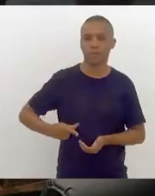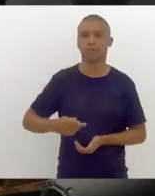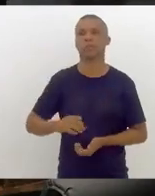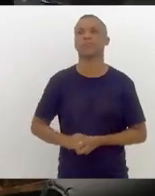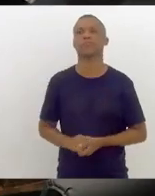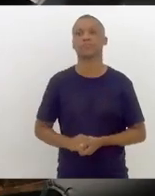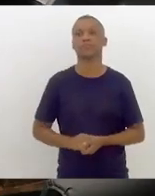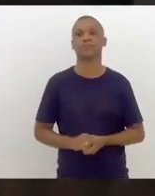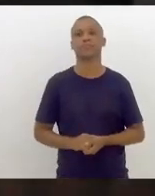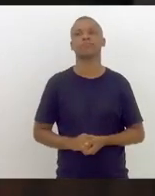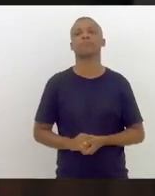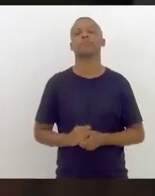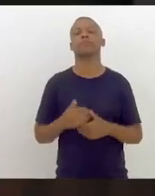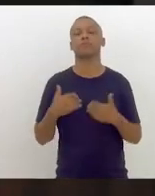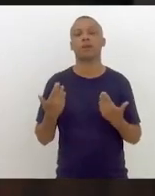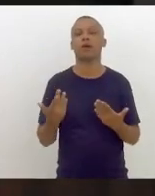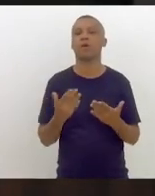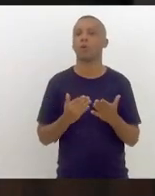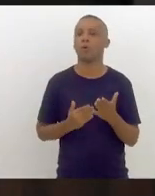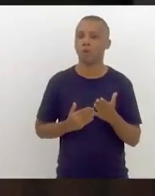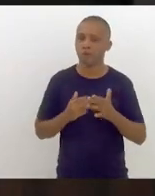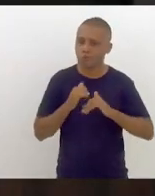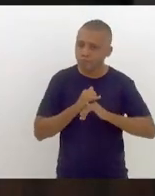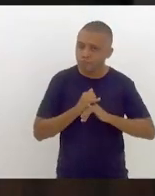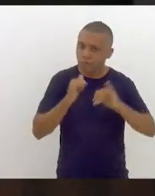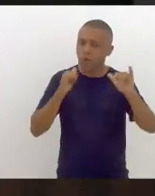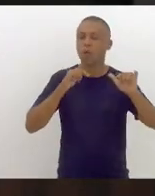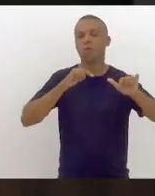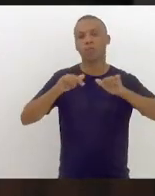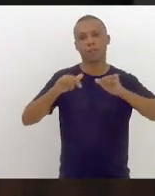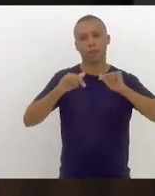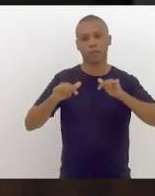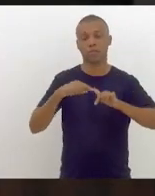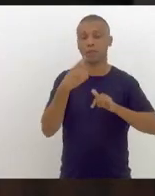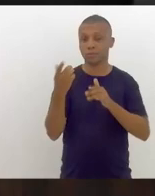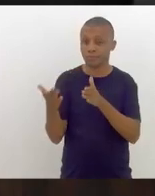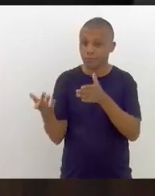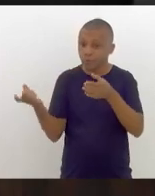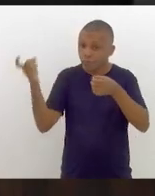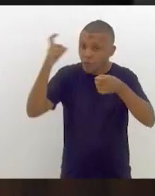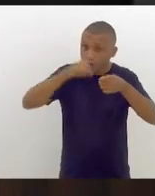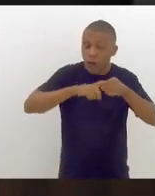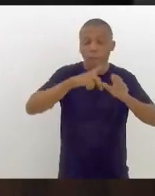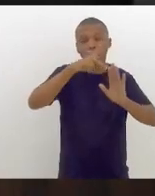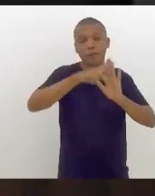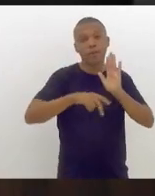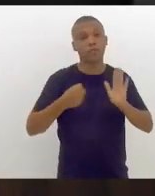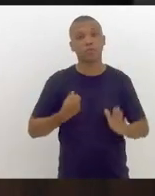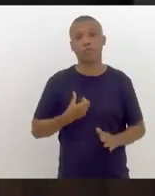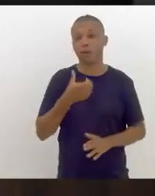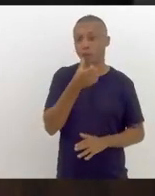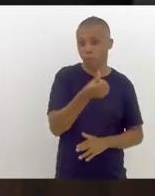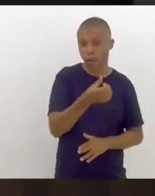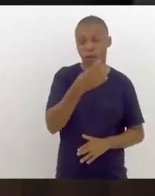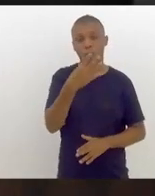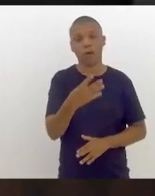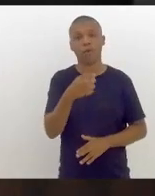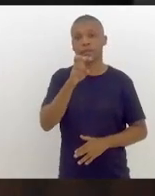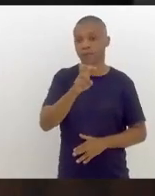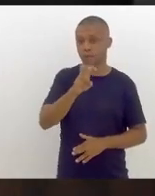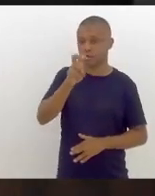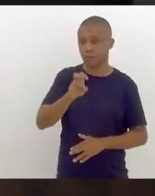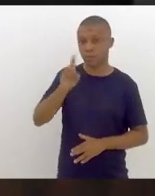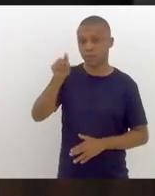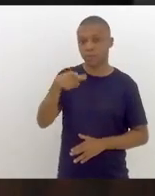eu chamo os trabalhos da Ordem e vamos voltar ao projeto 65 6455 de